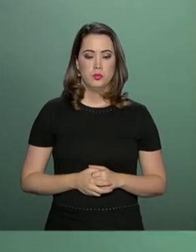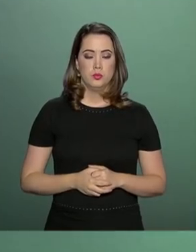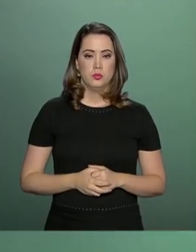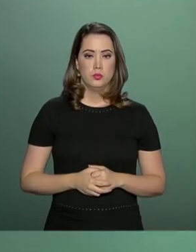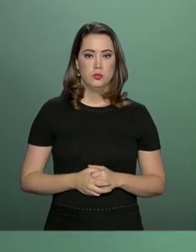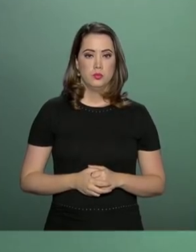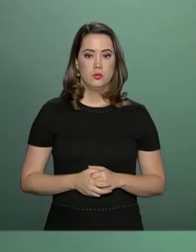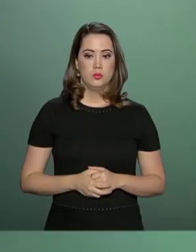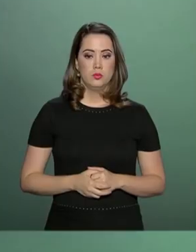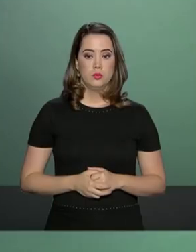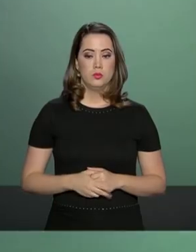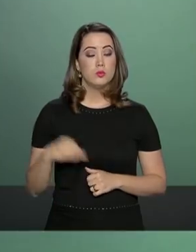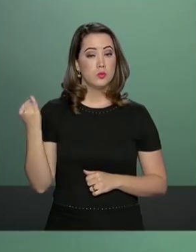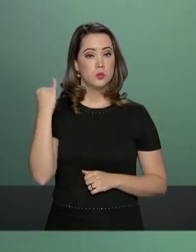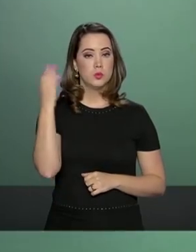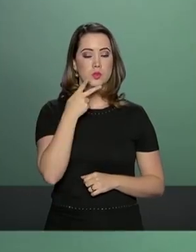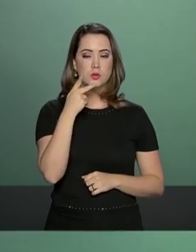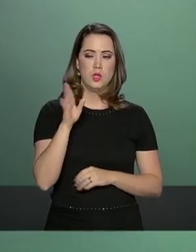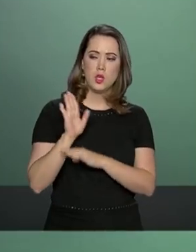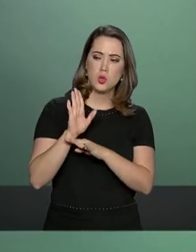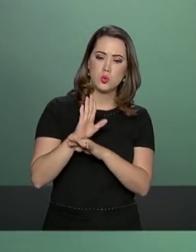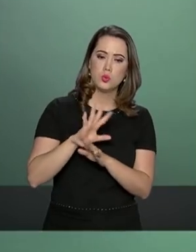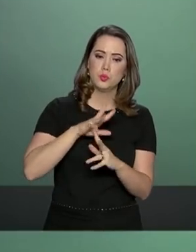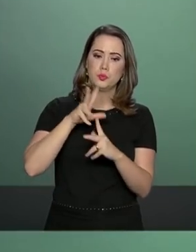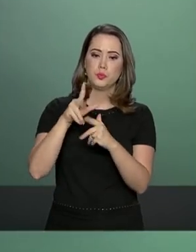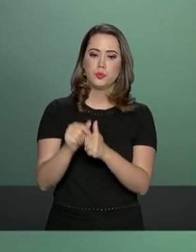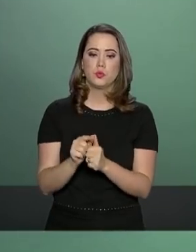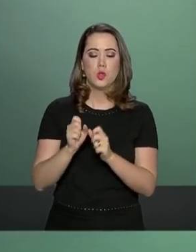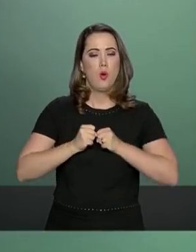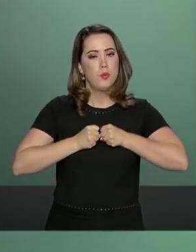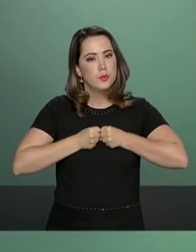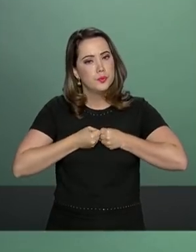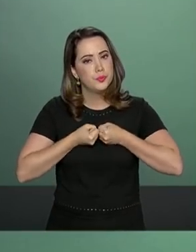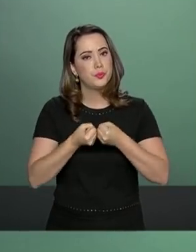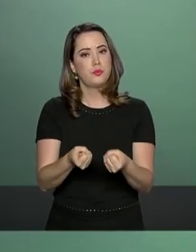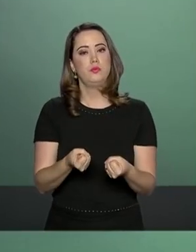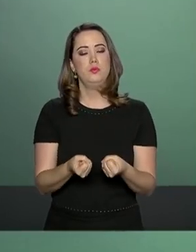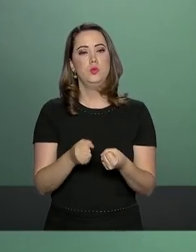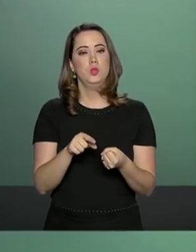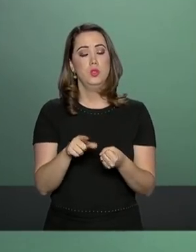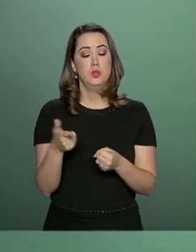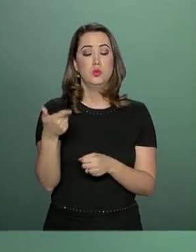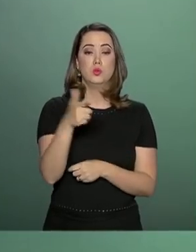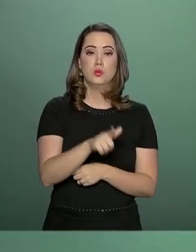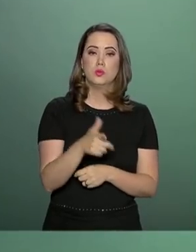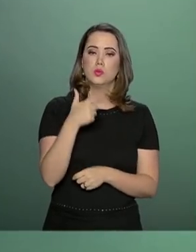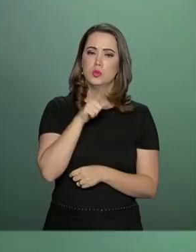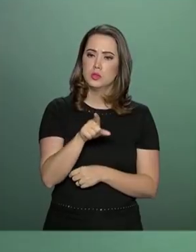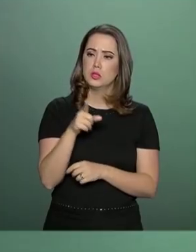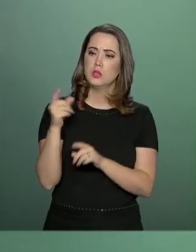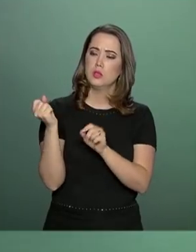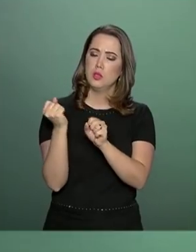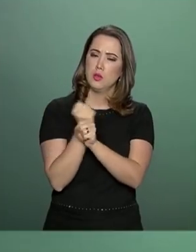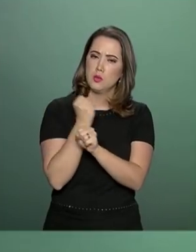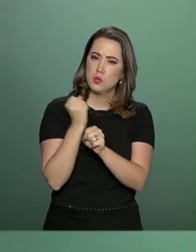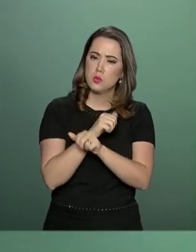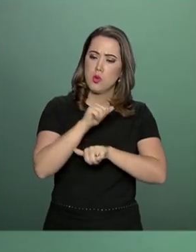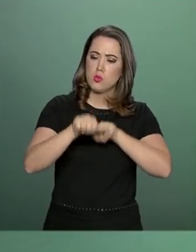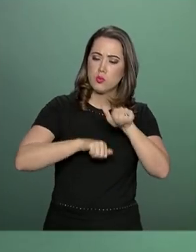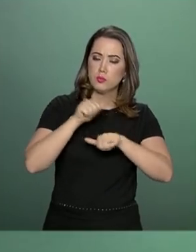Legitimar o apoio internacional ao esforço na realização de reformas